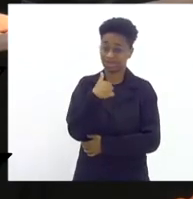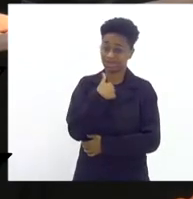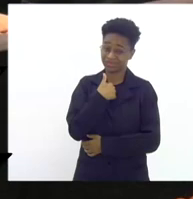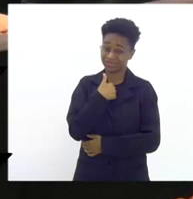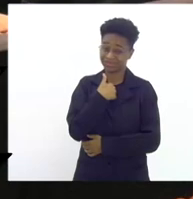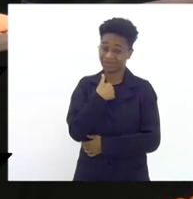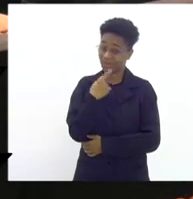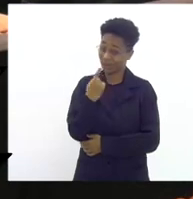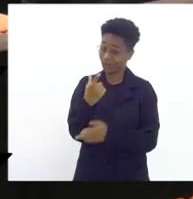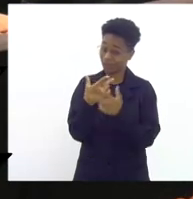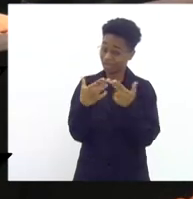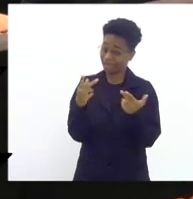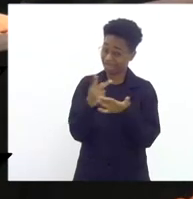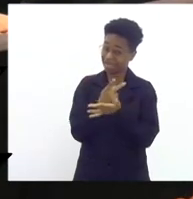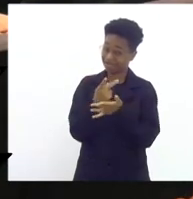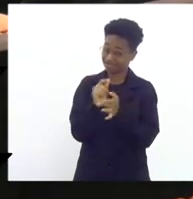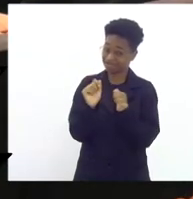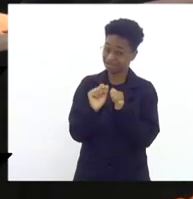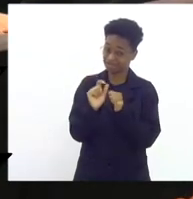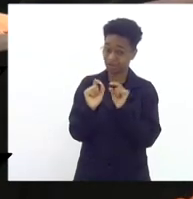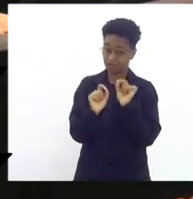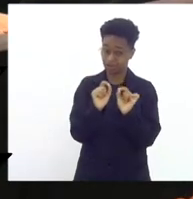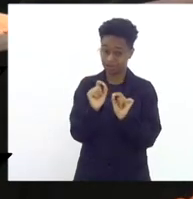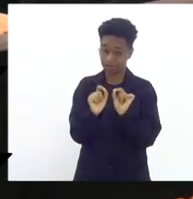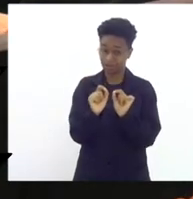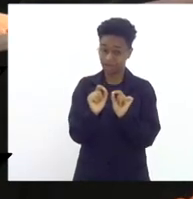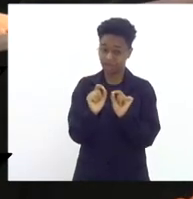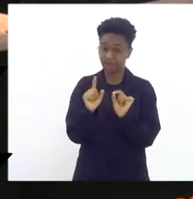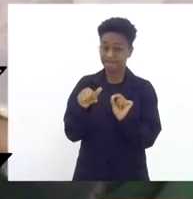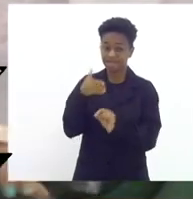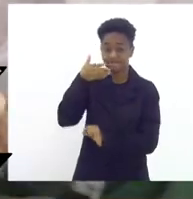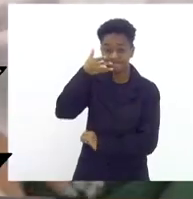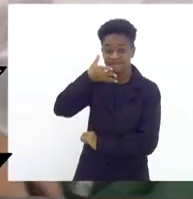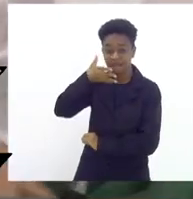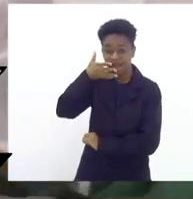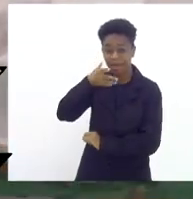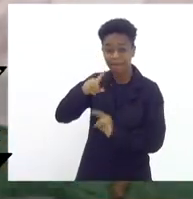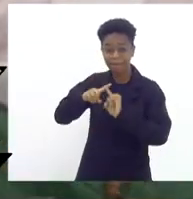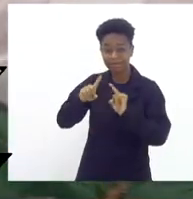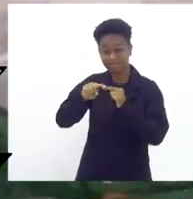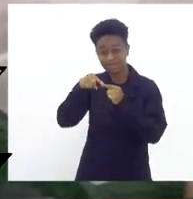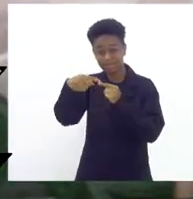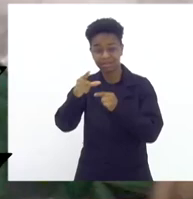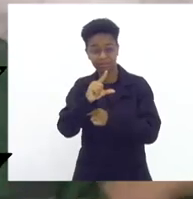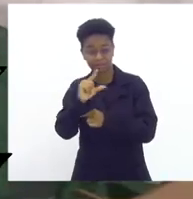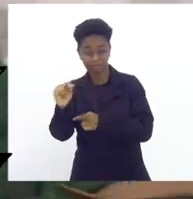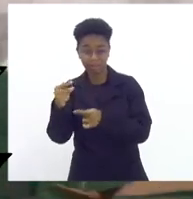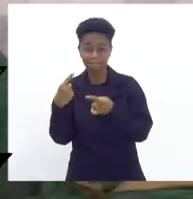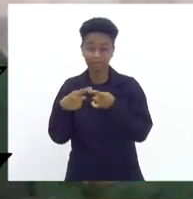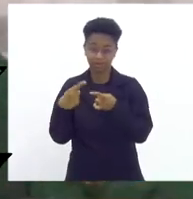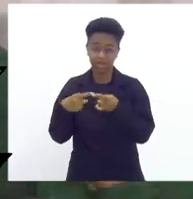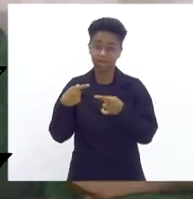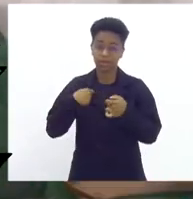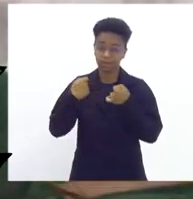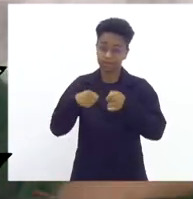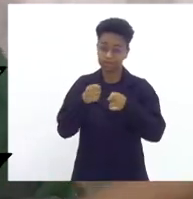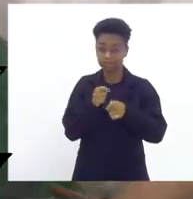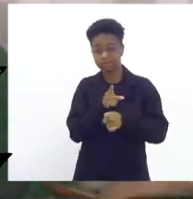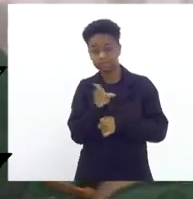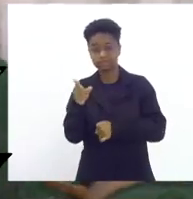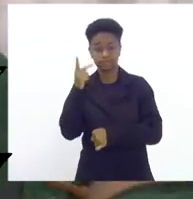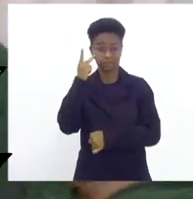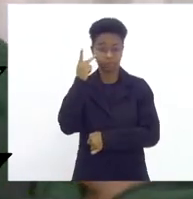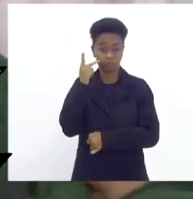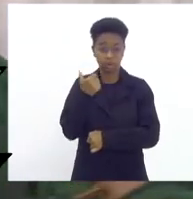indelicadeza que ia falar e praticamente imediatamente sair tem um embarque para São Paulo às